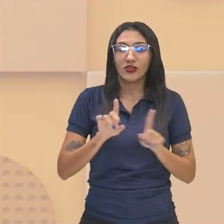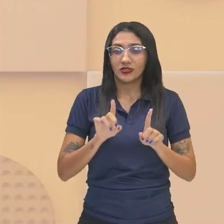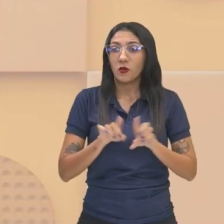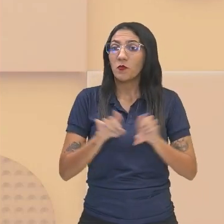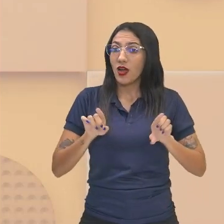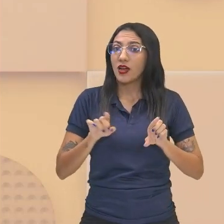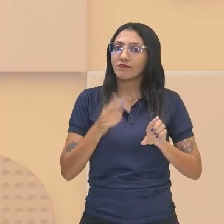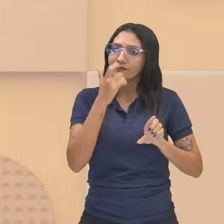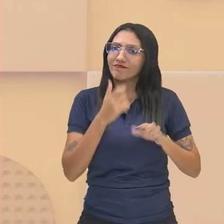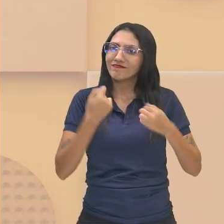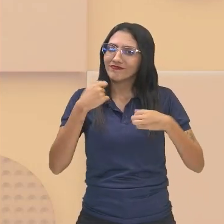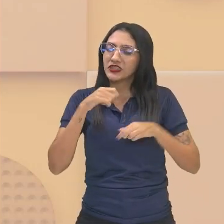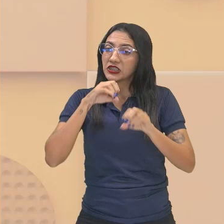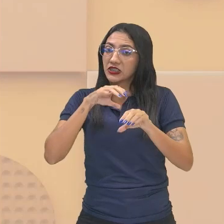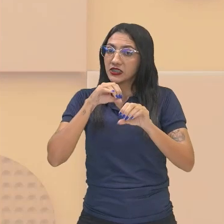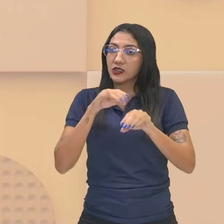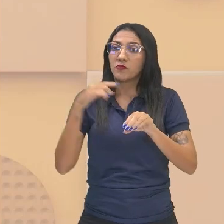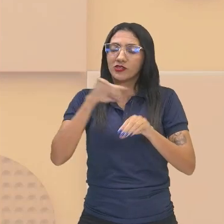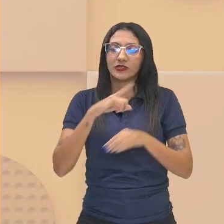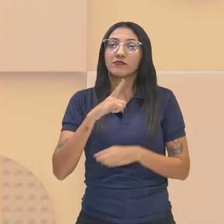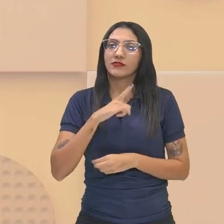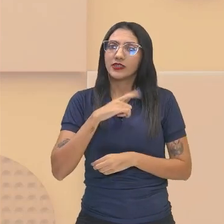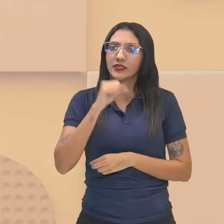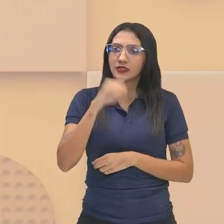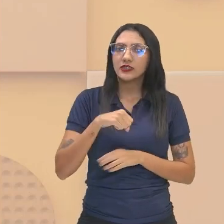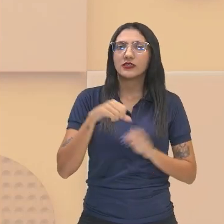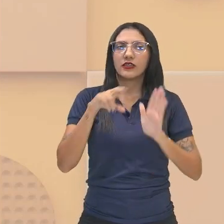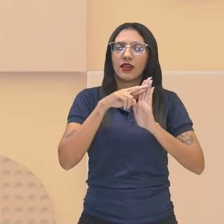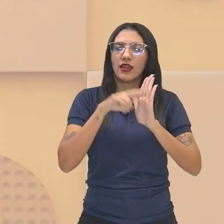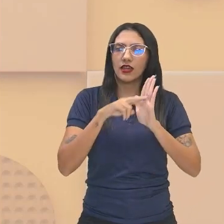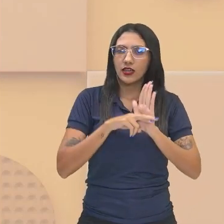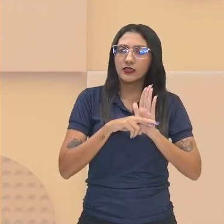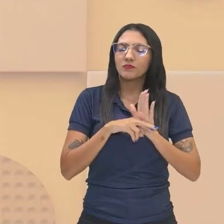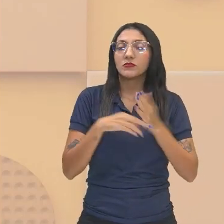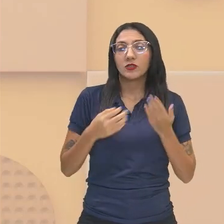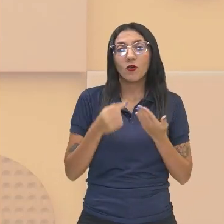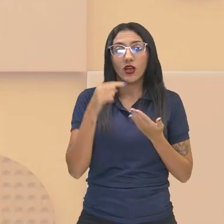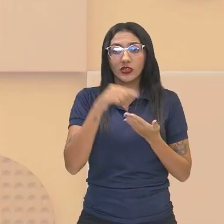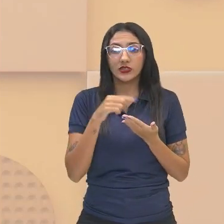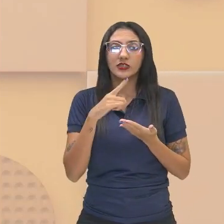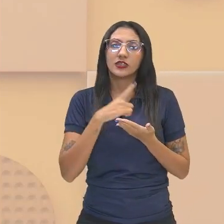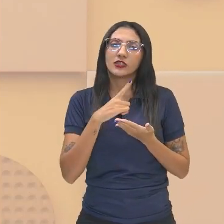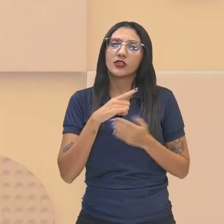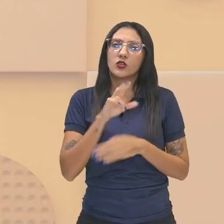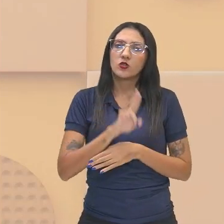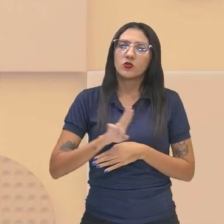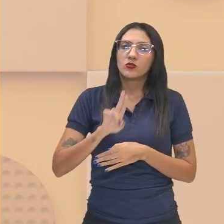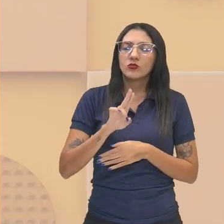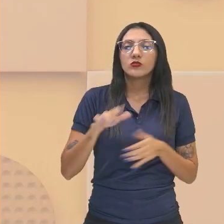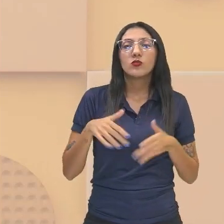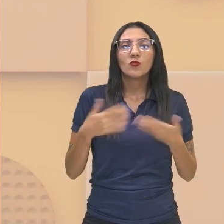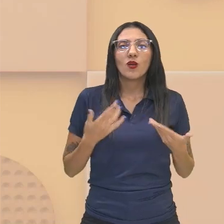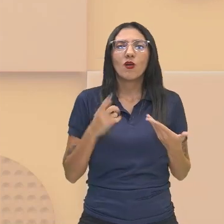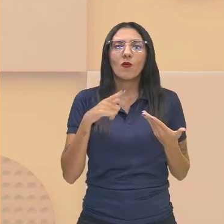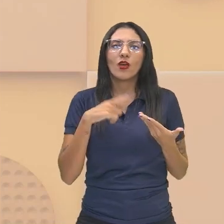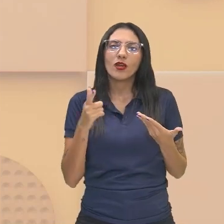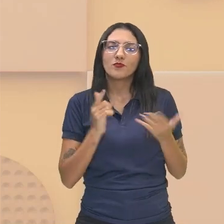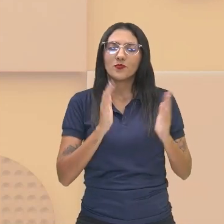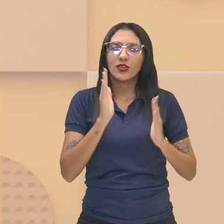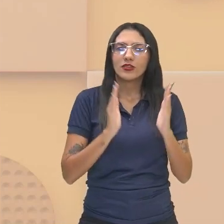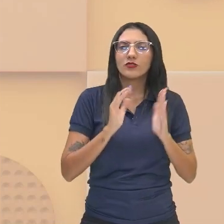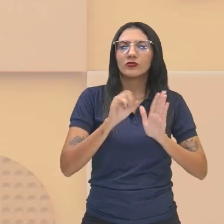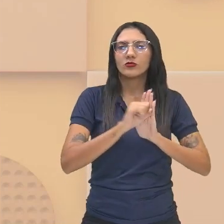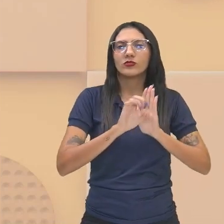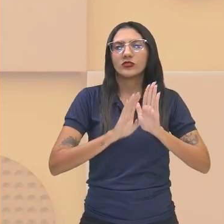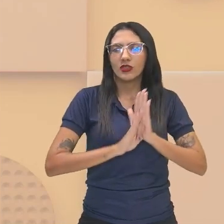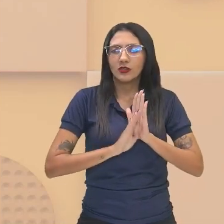para vocês que as regras existem e é assim, então, que nós indicamos a qual século pertence, e isso vocês